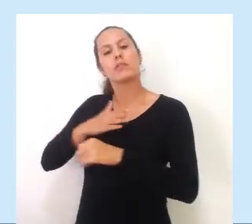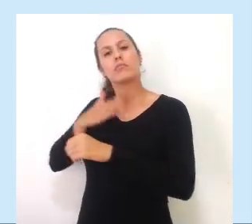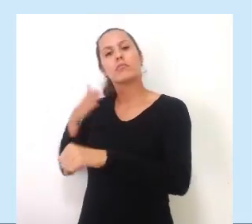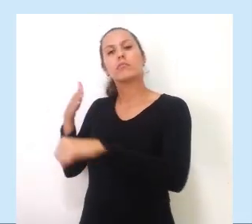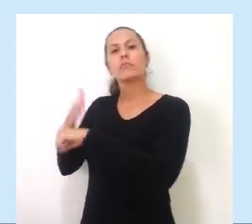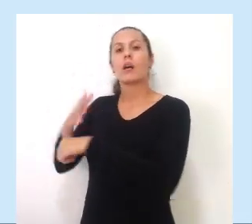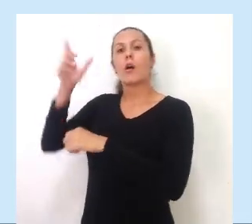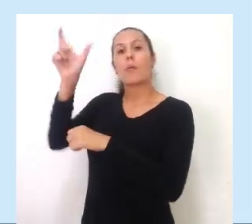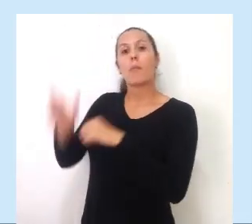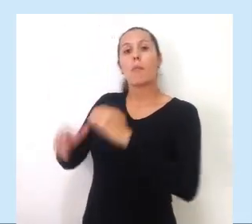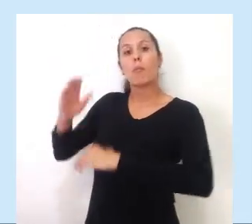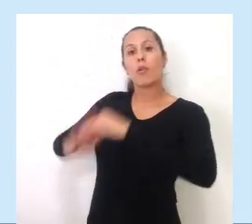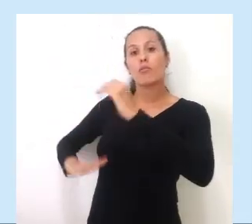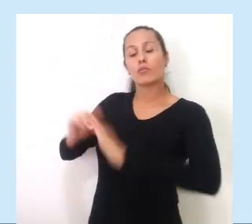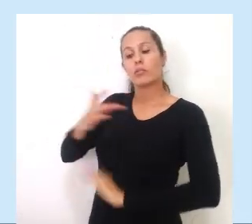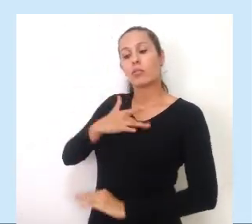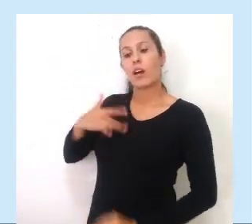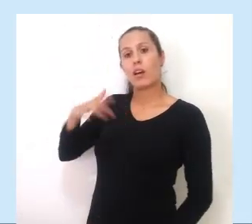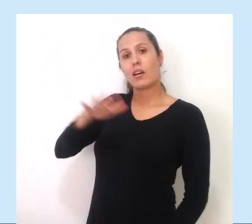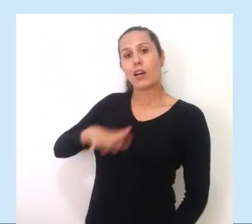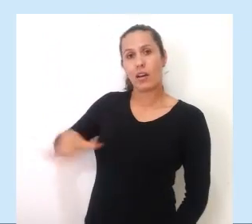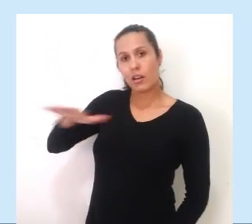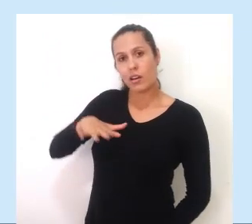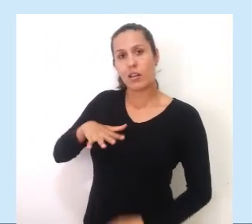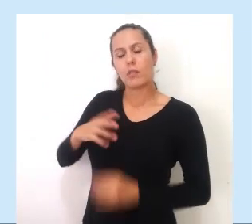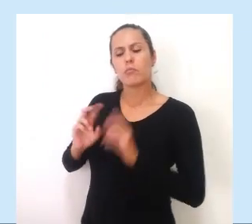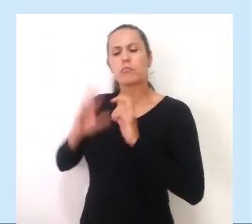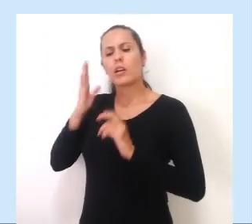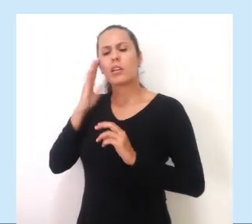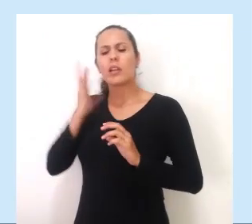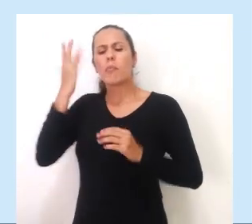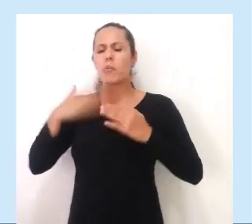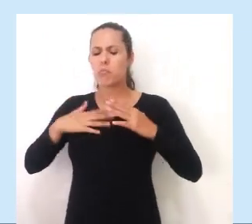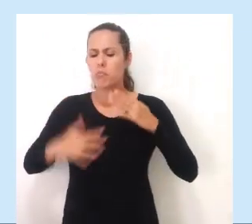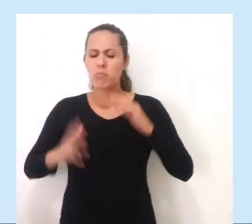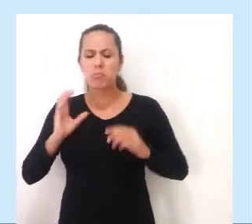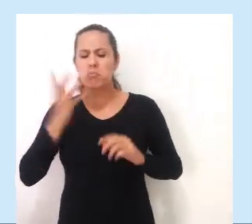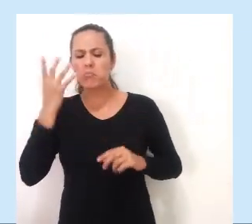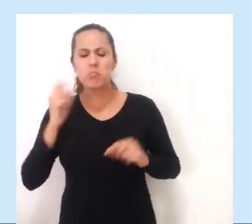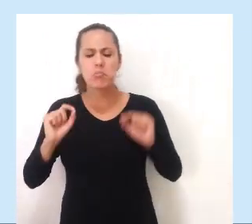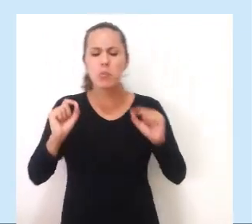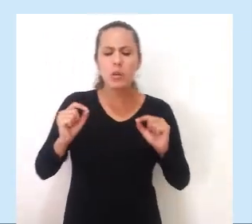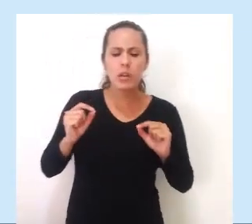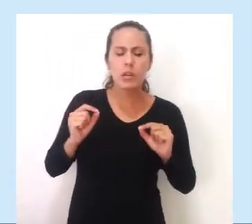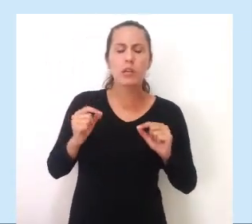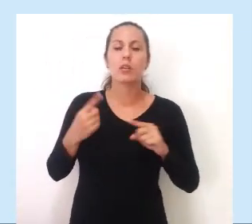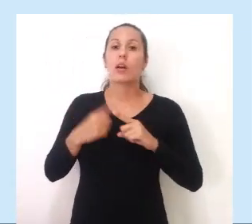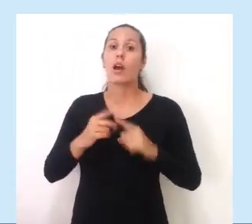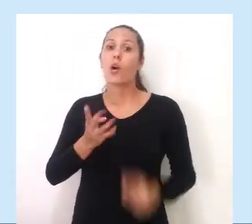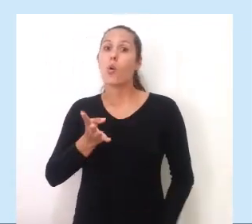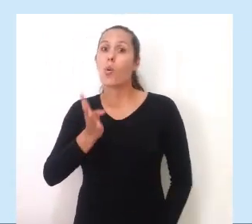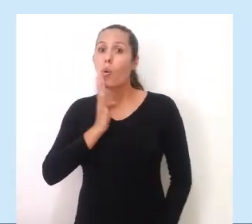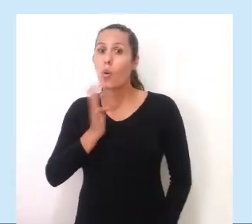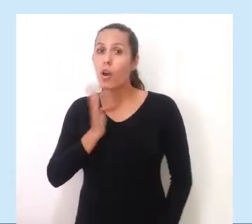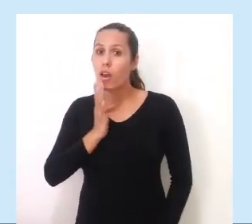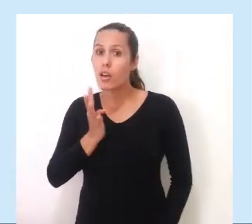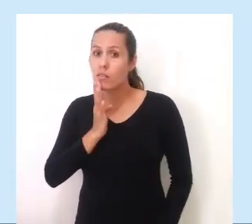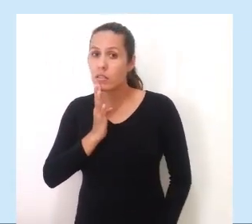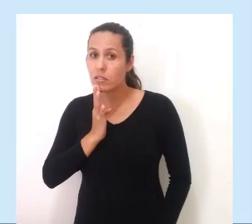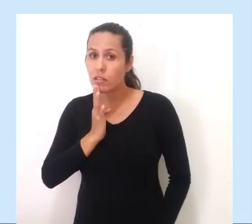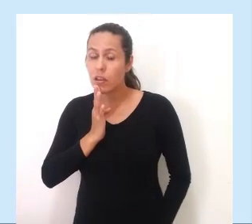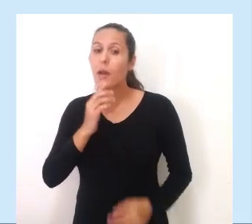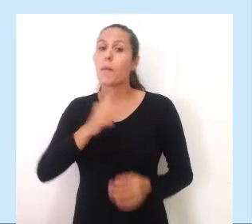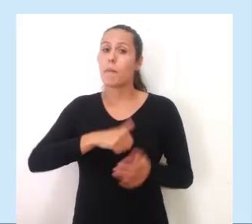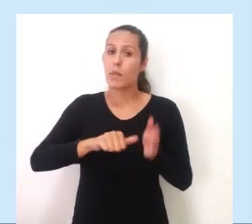área de saúde para saber o que está acontecendo com o nosso corpo. Lembrando, conhecer